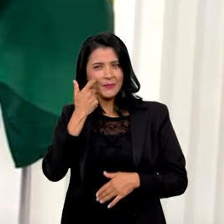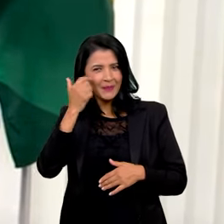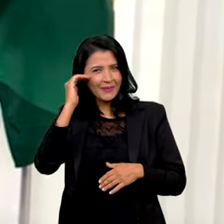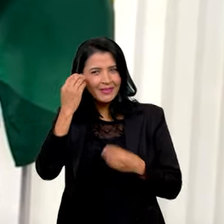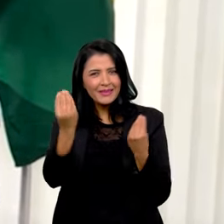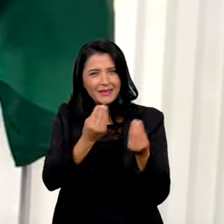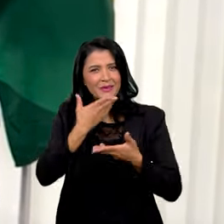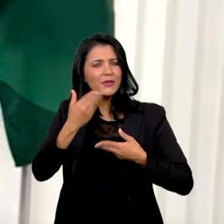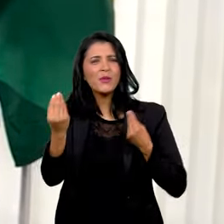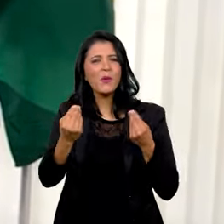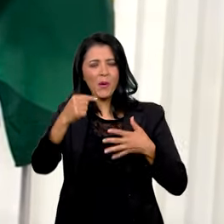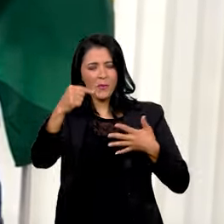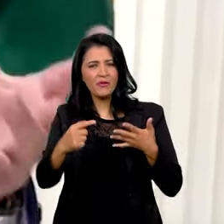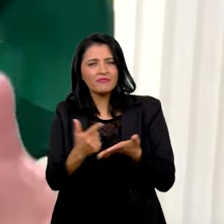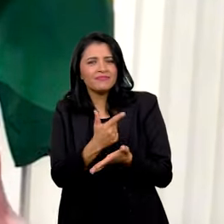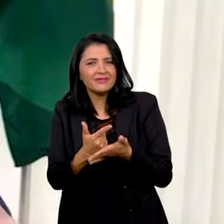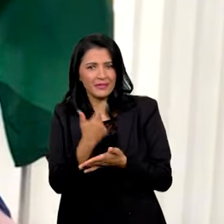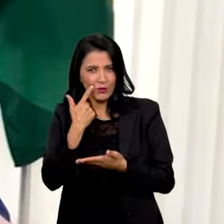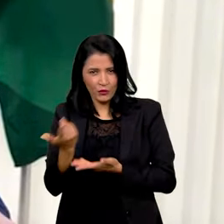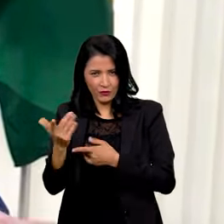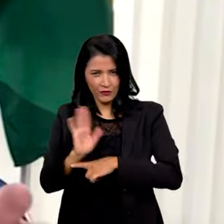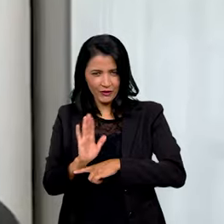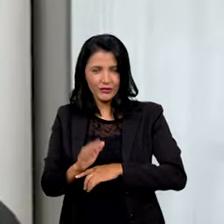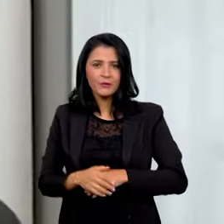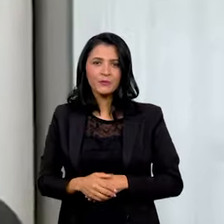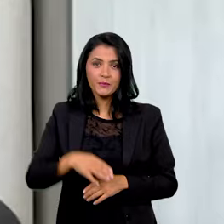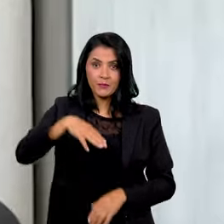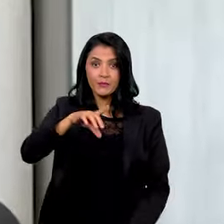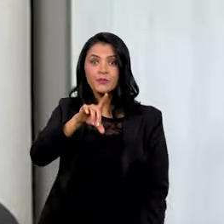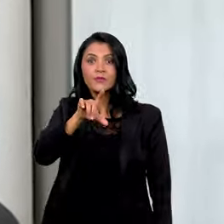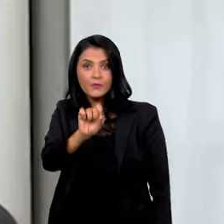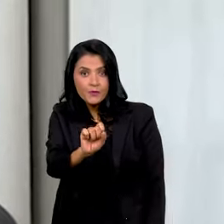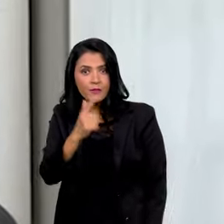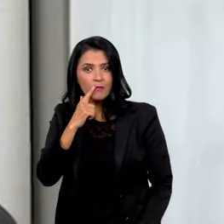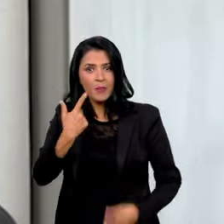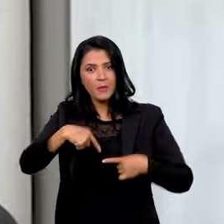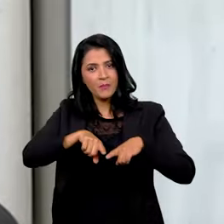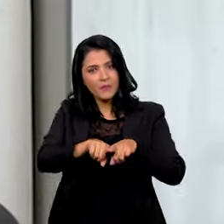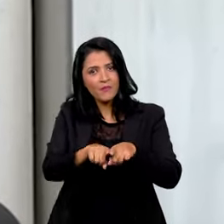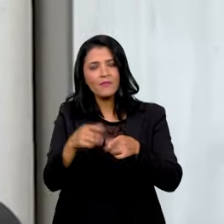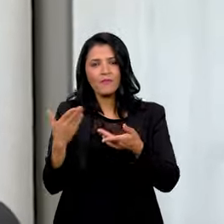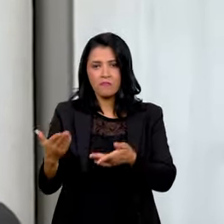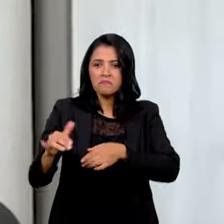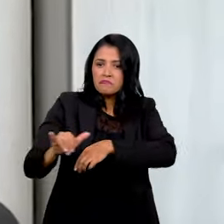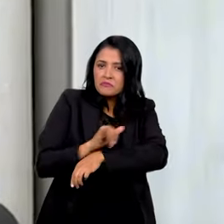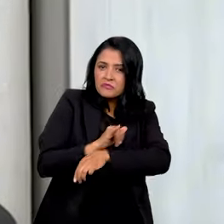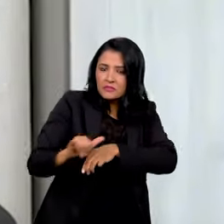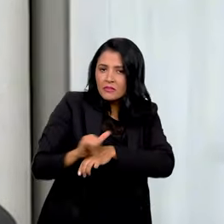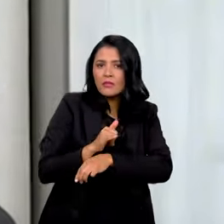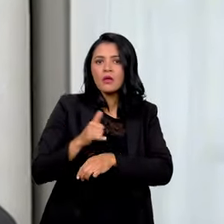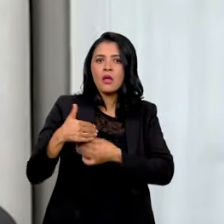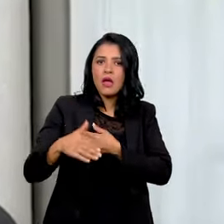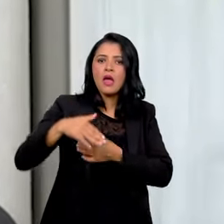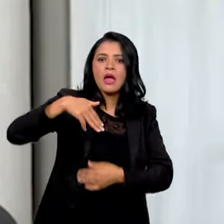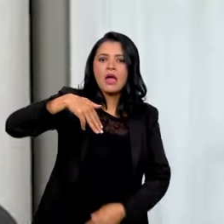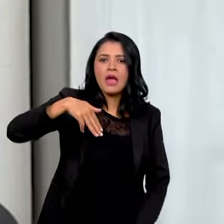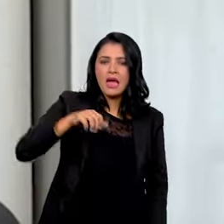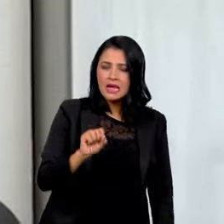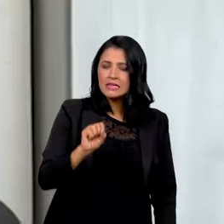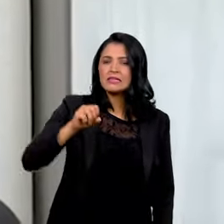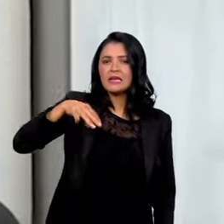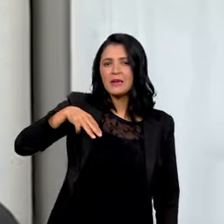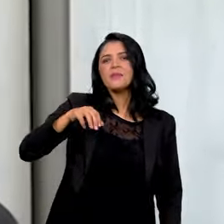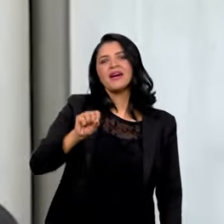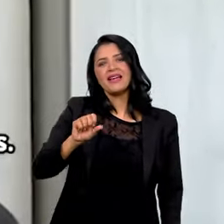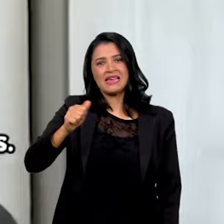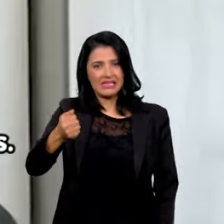à gestão das situações de emergência e calamidade são conteúdos que tem o foco na atuação local e na melhor definição de